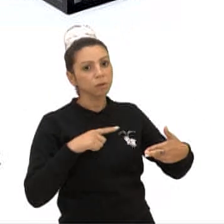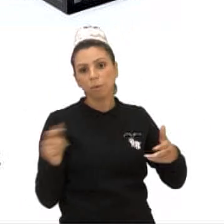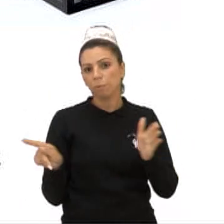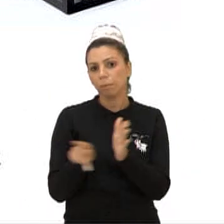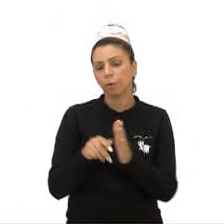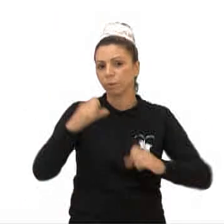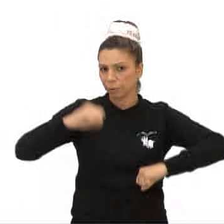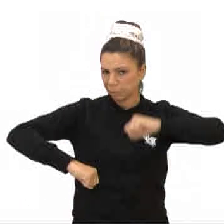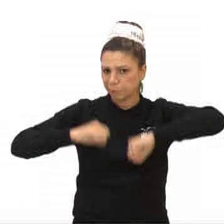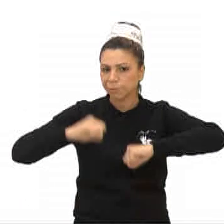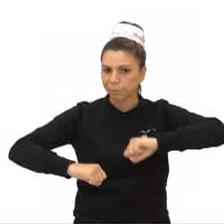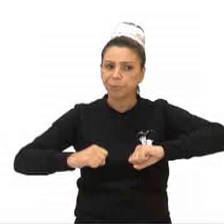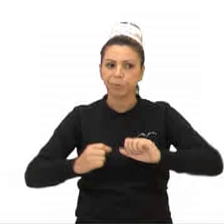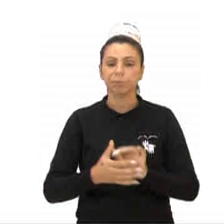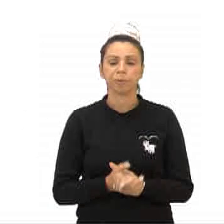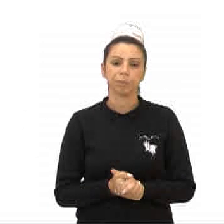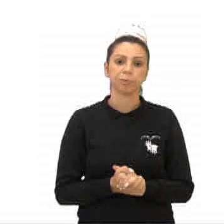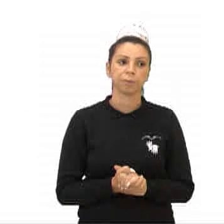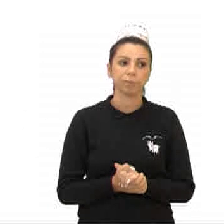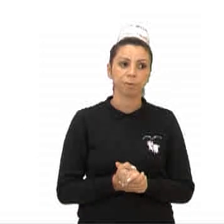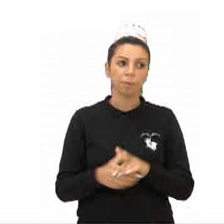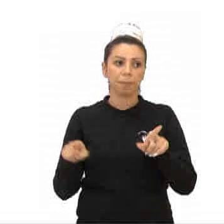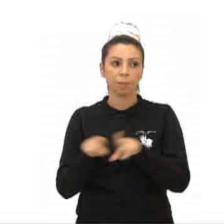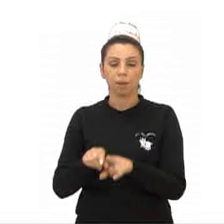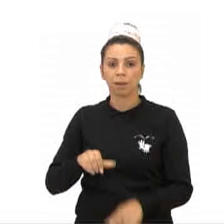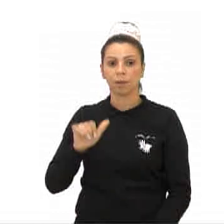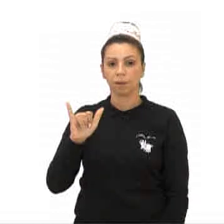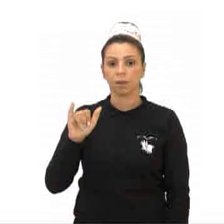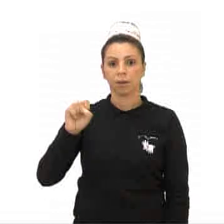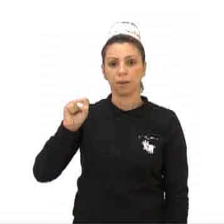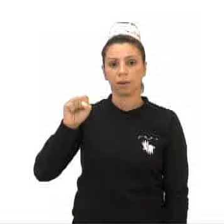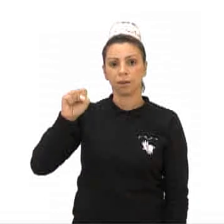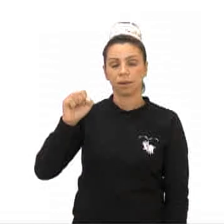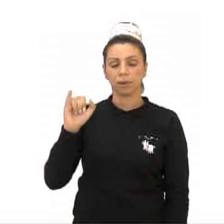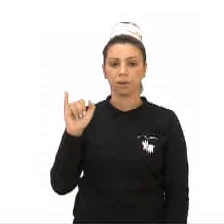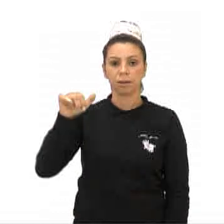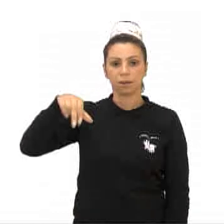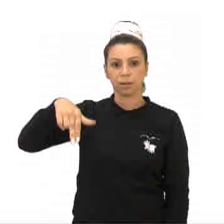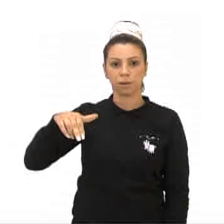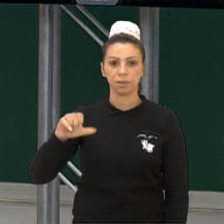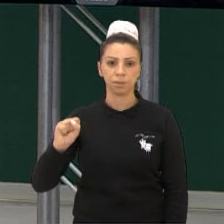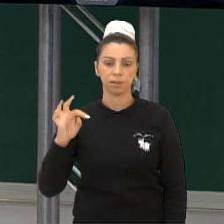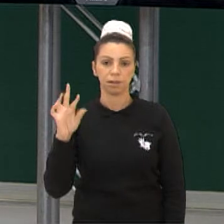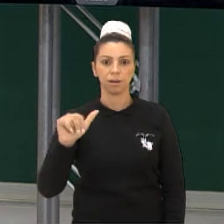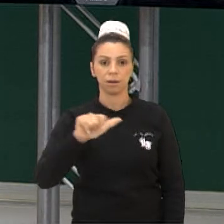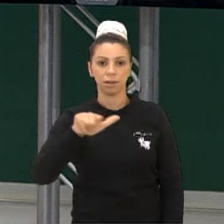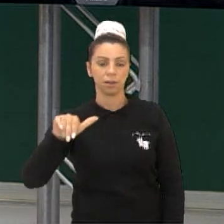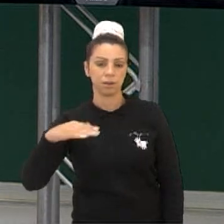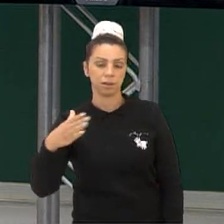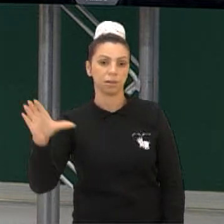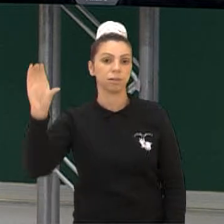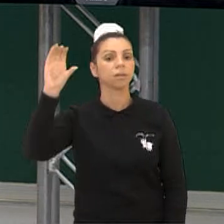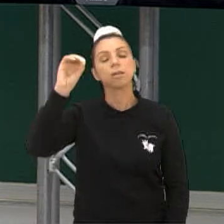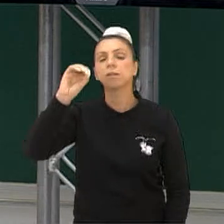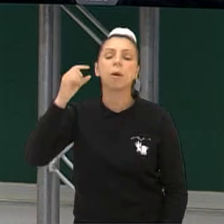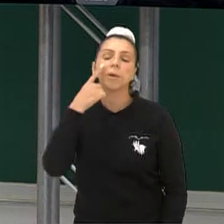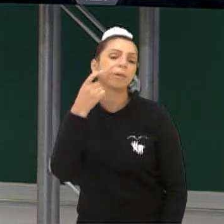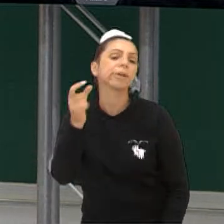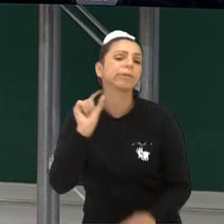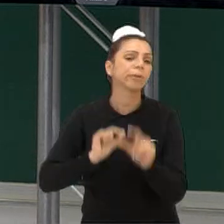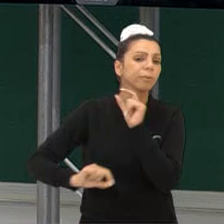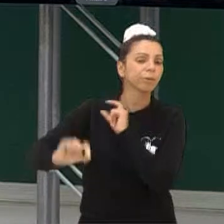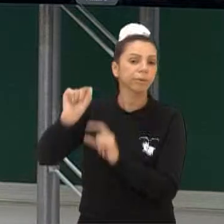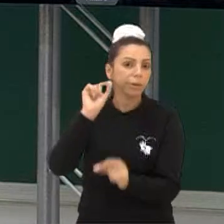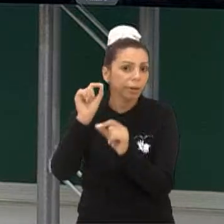industrializados. Nós temos também instalação. Qual que é interessante da instalação? A instalação é uma